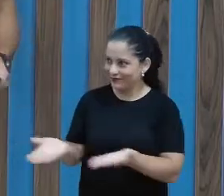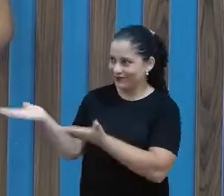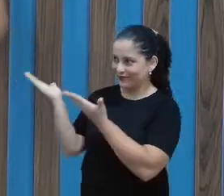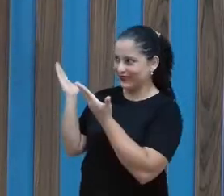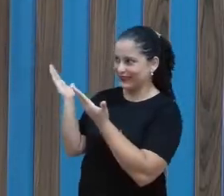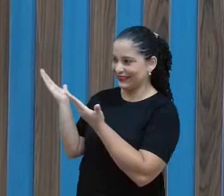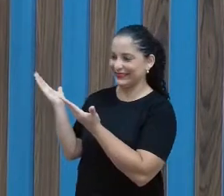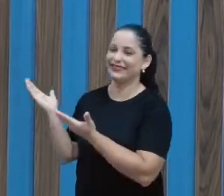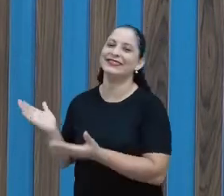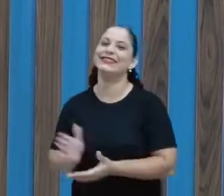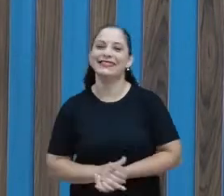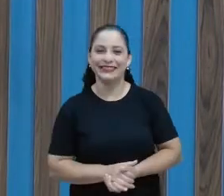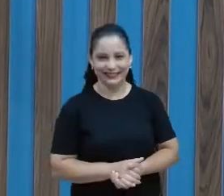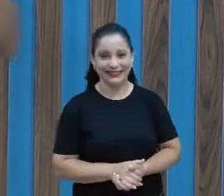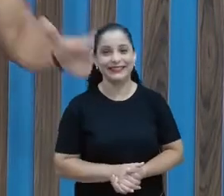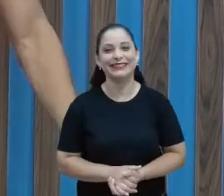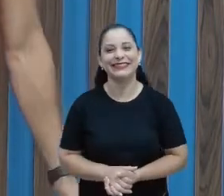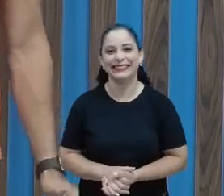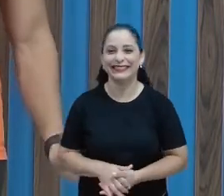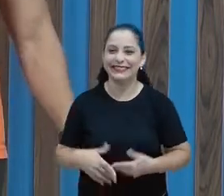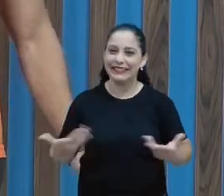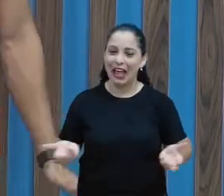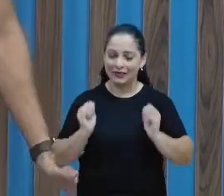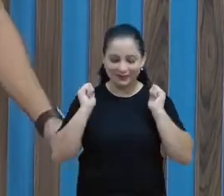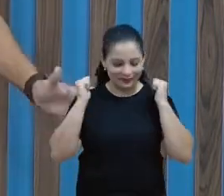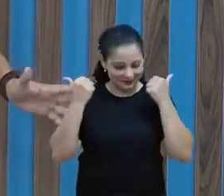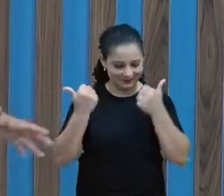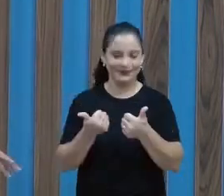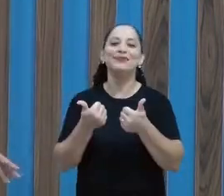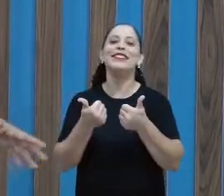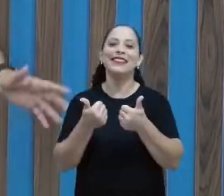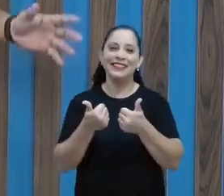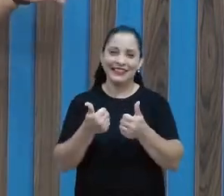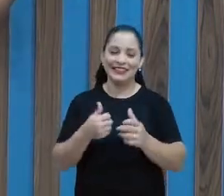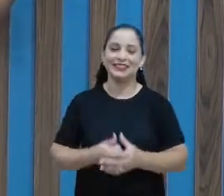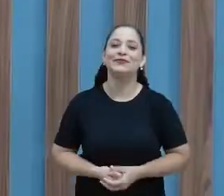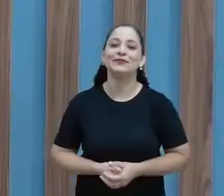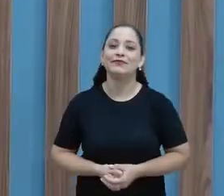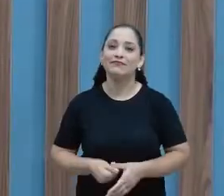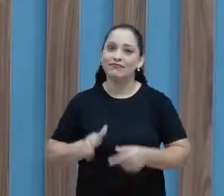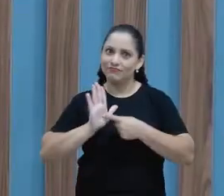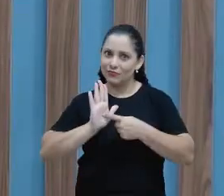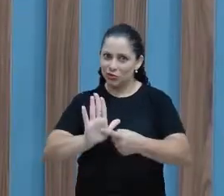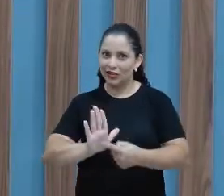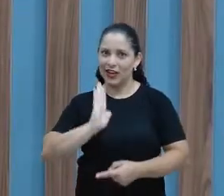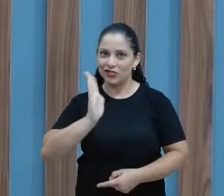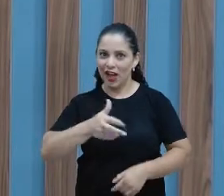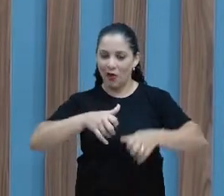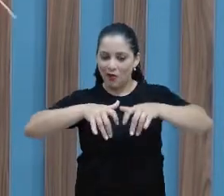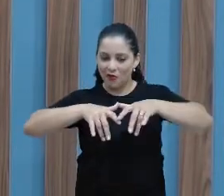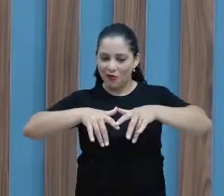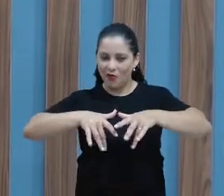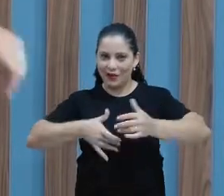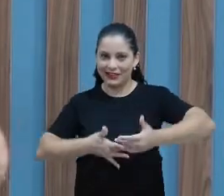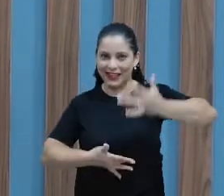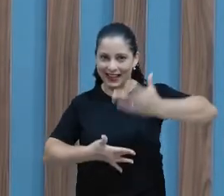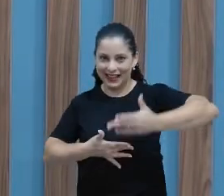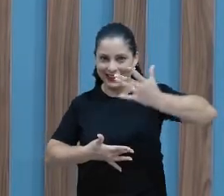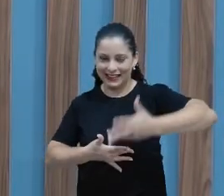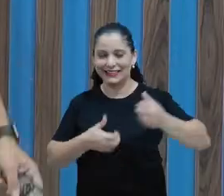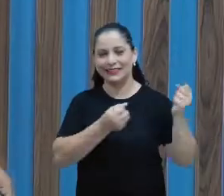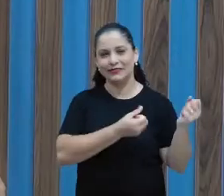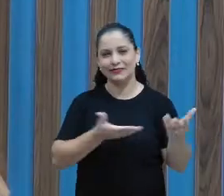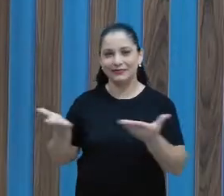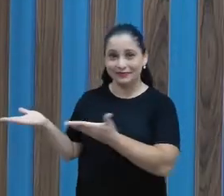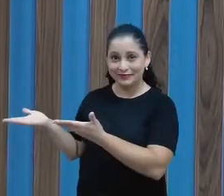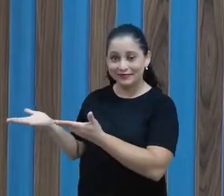na malícia, né? Mas tá tudo bem, tá? Já para mostrar aqui que eu vou entrar no chat. Pronto, olha então lá. dê as